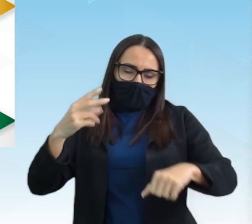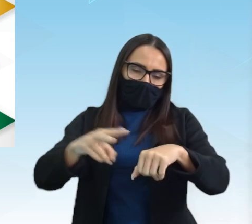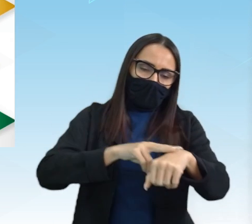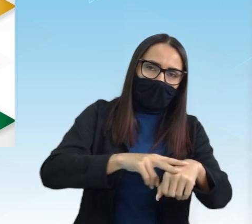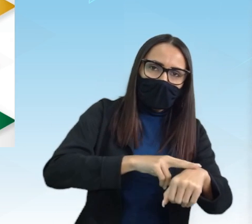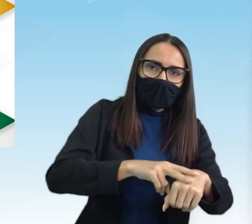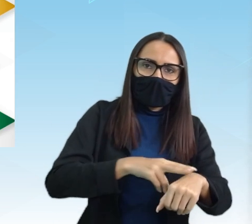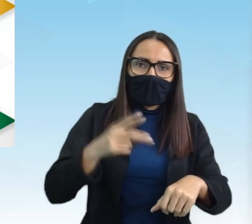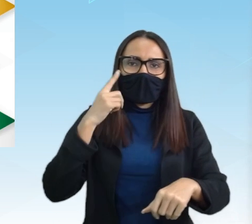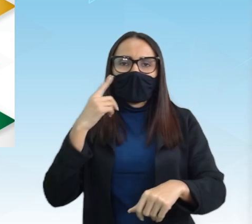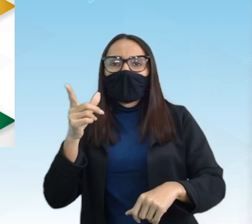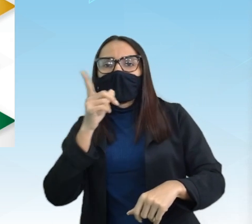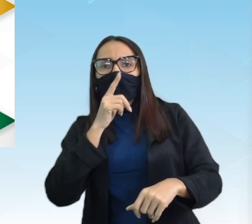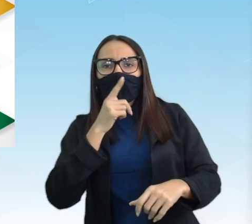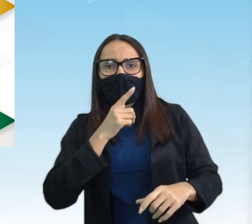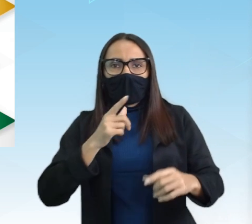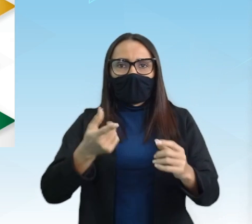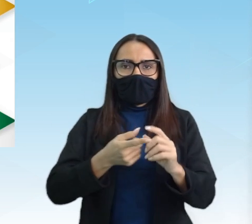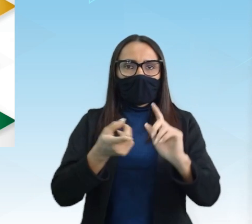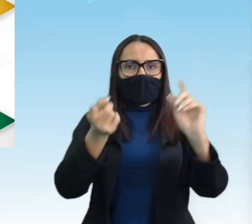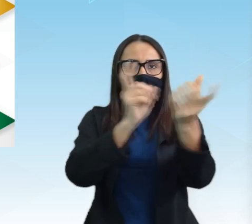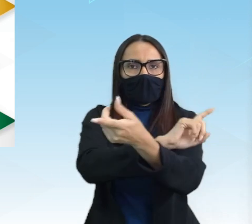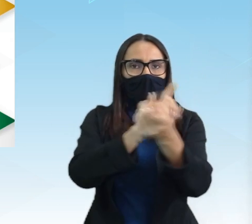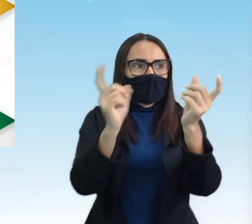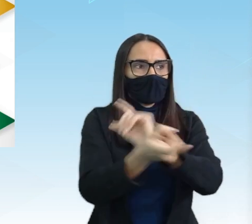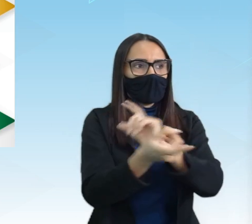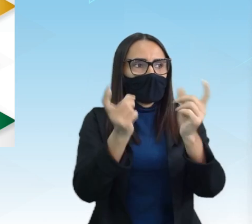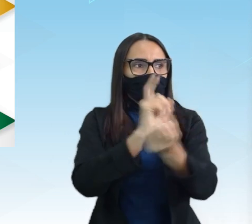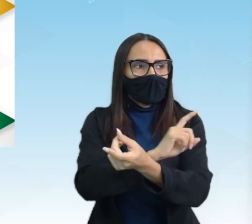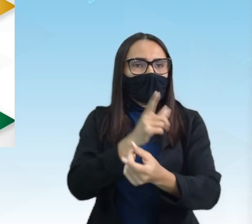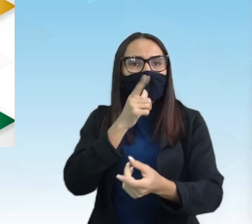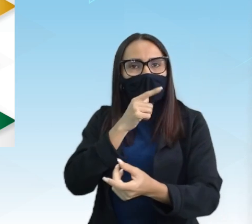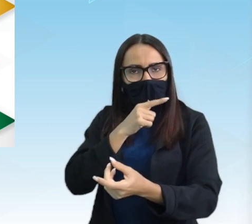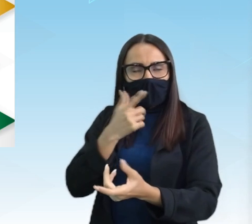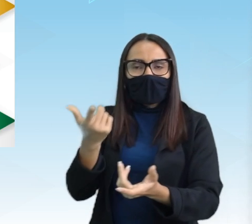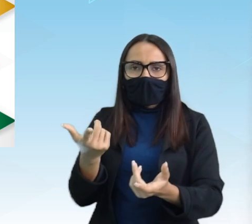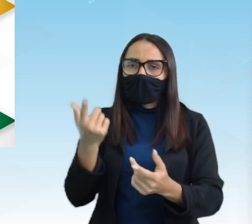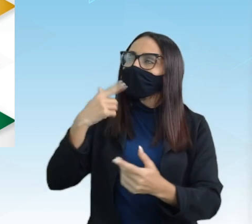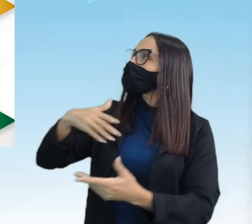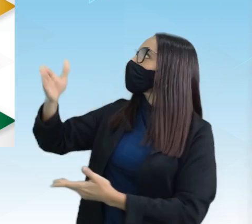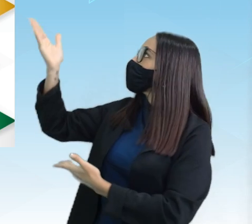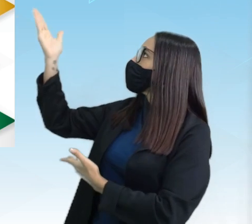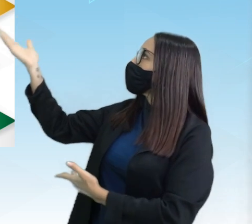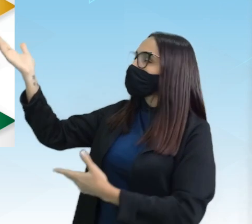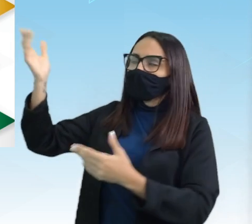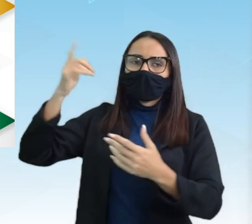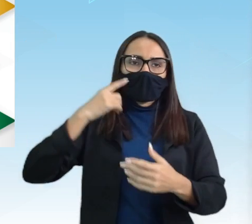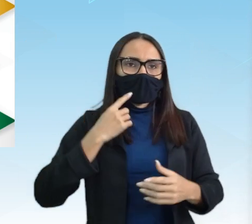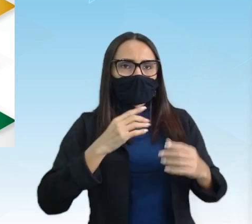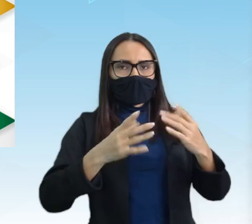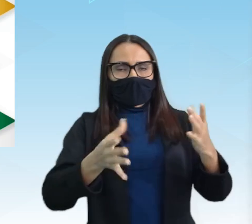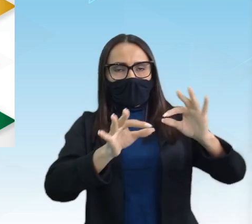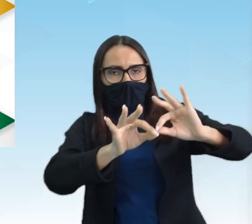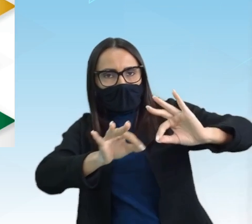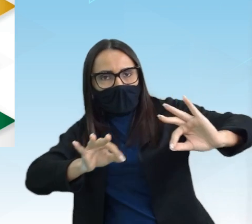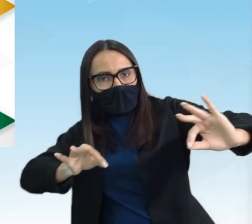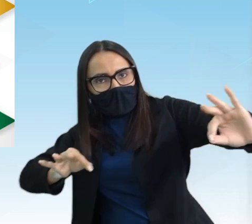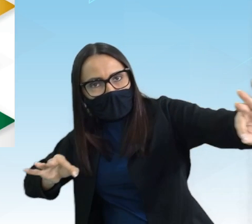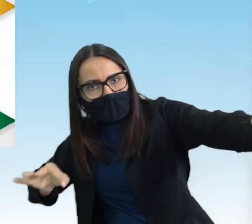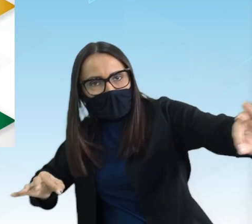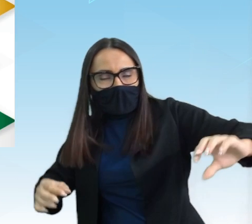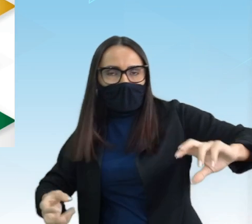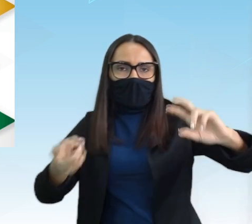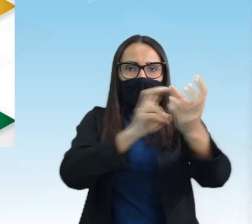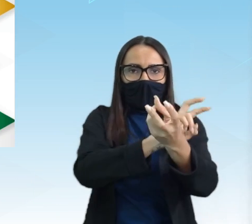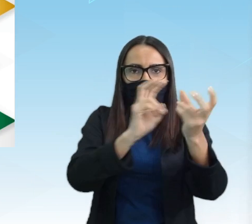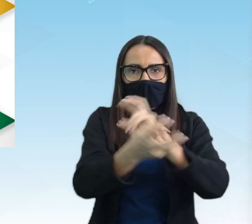verdinho, porque vai ter água irrigada. Não precisa estar água próxima. Traz metros e metros de quilômetros de distância, vai ser